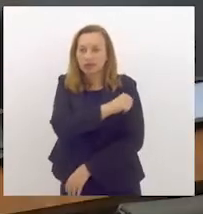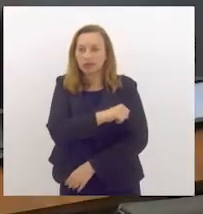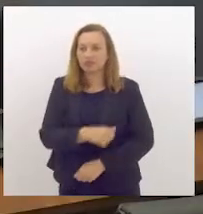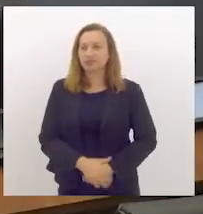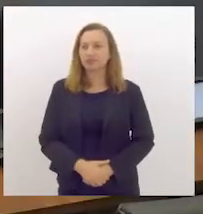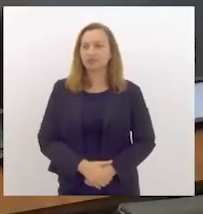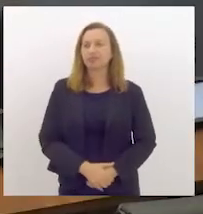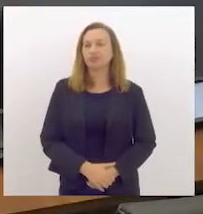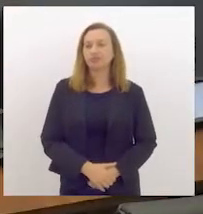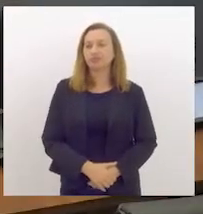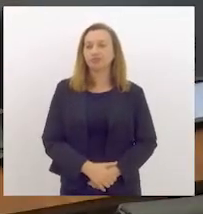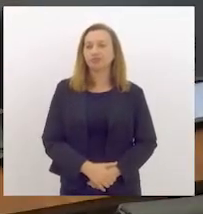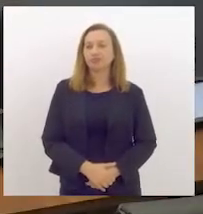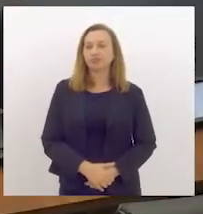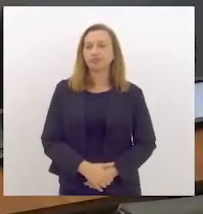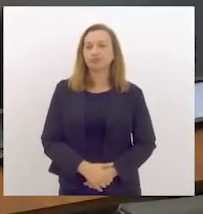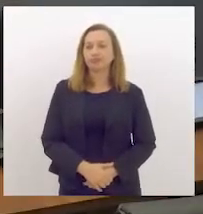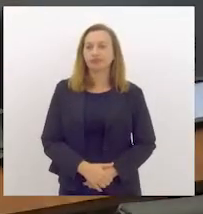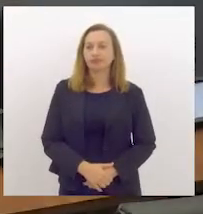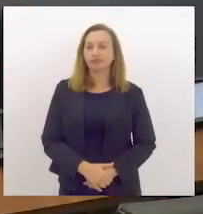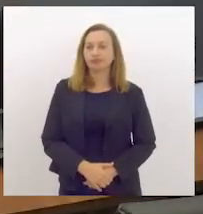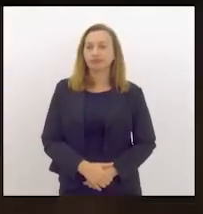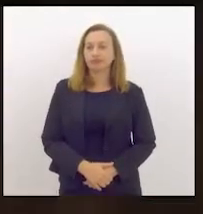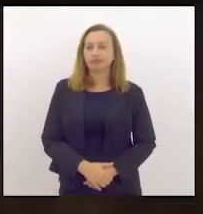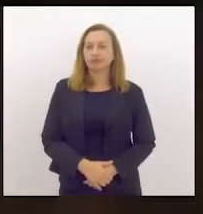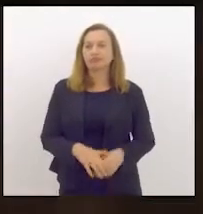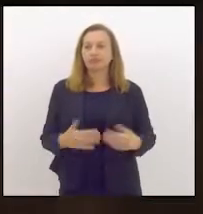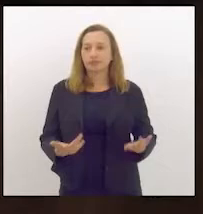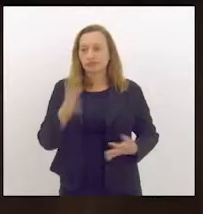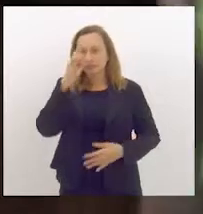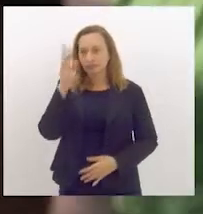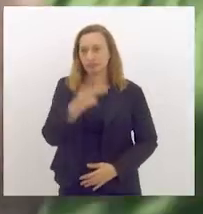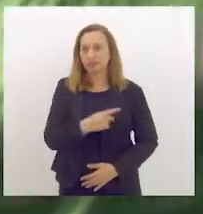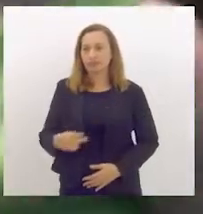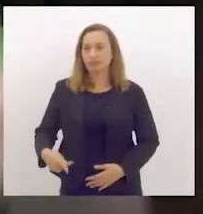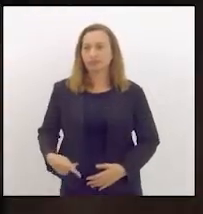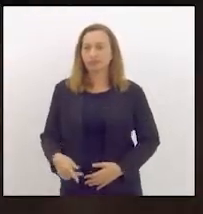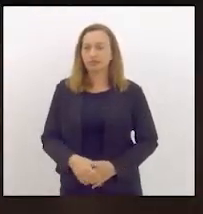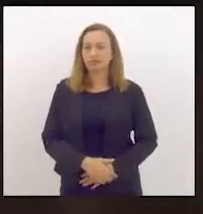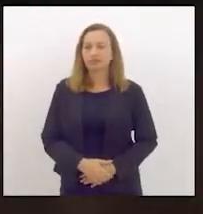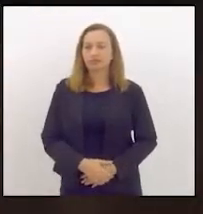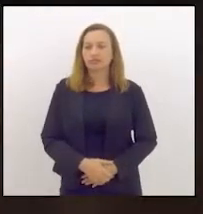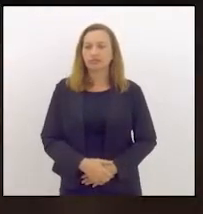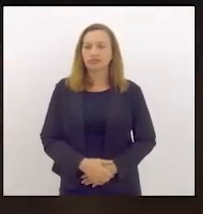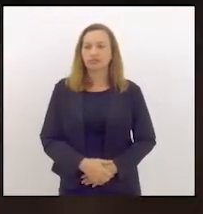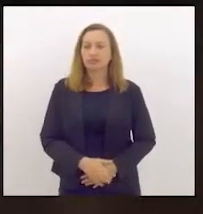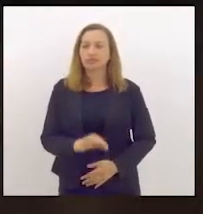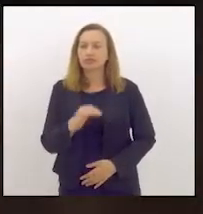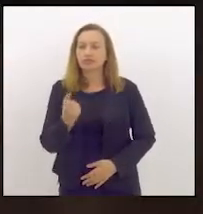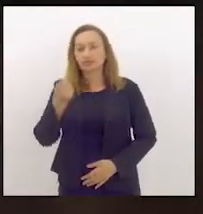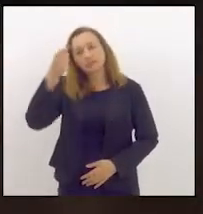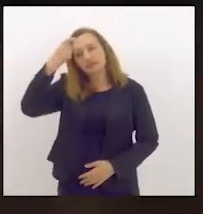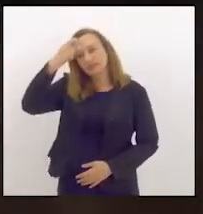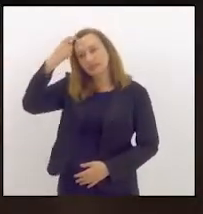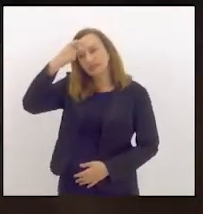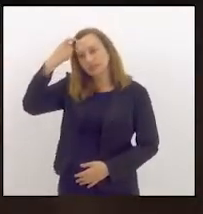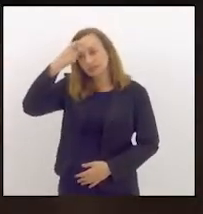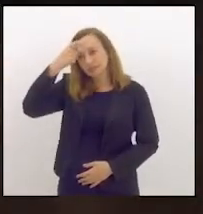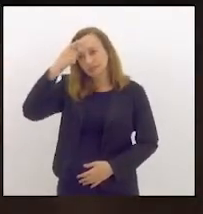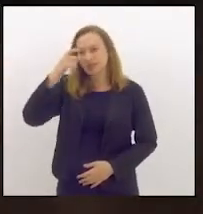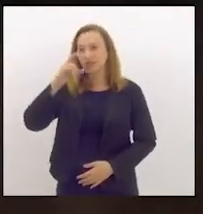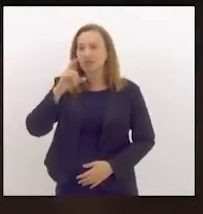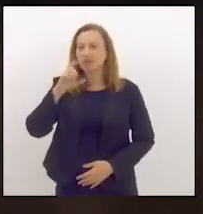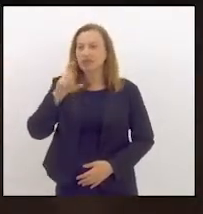Rejane o então Presidente a campanha de conscientização da